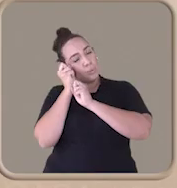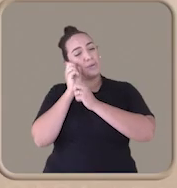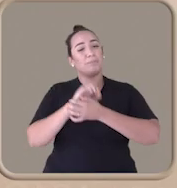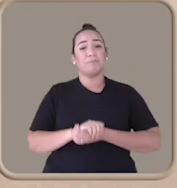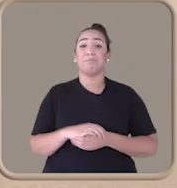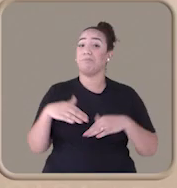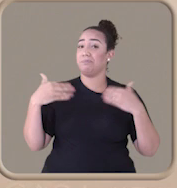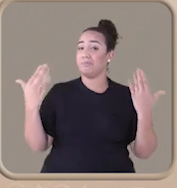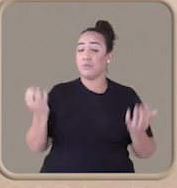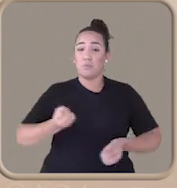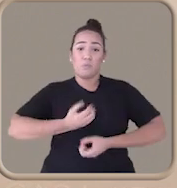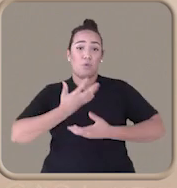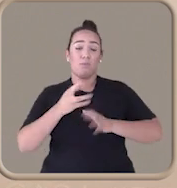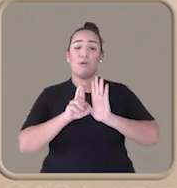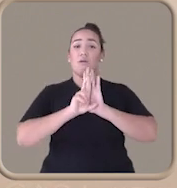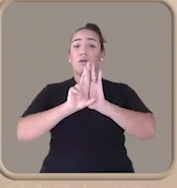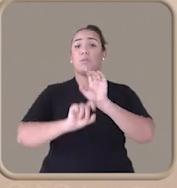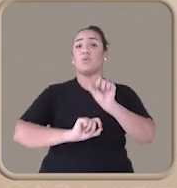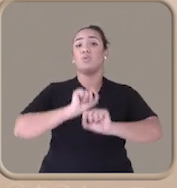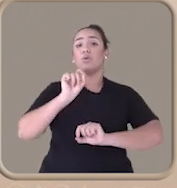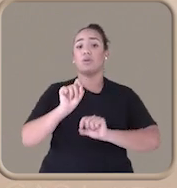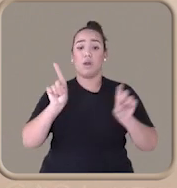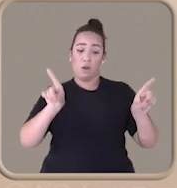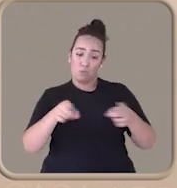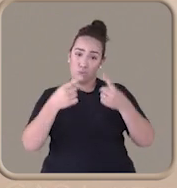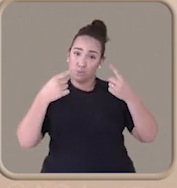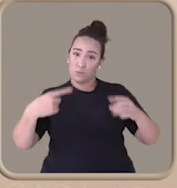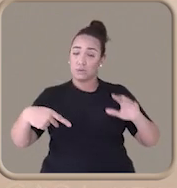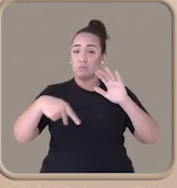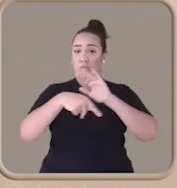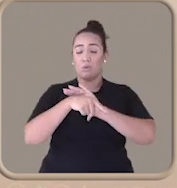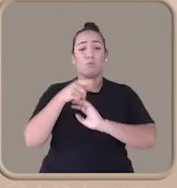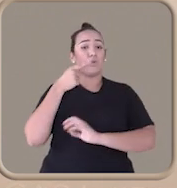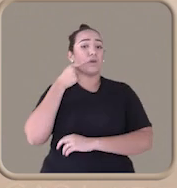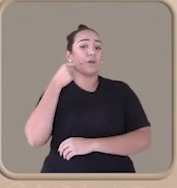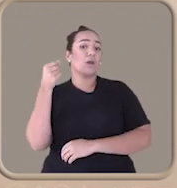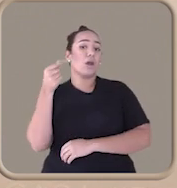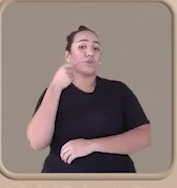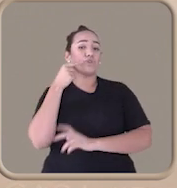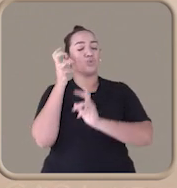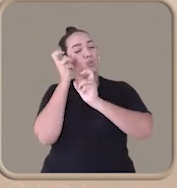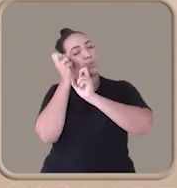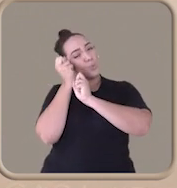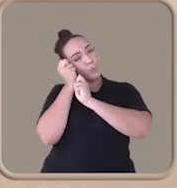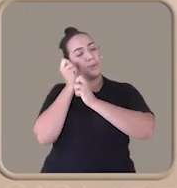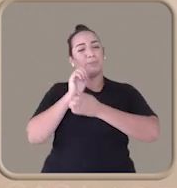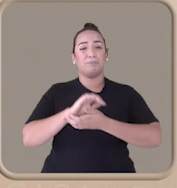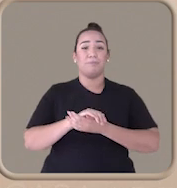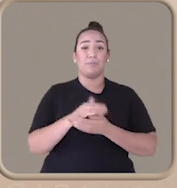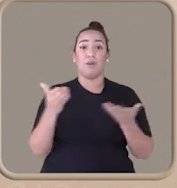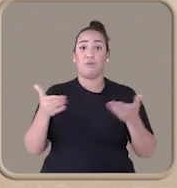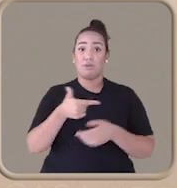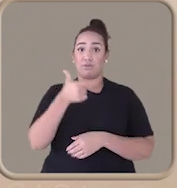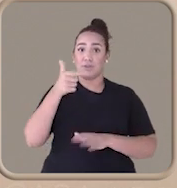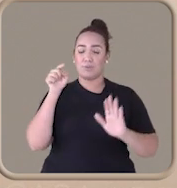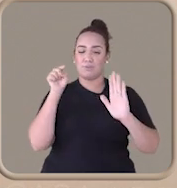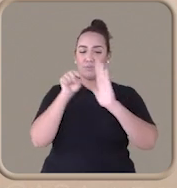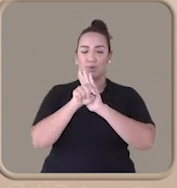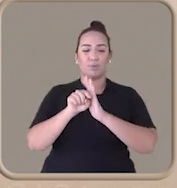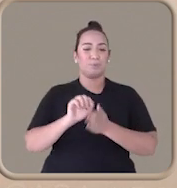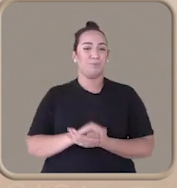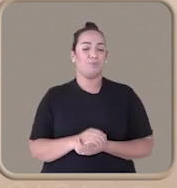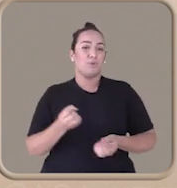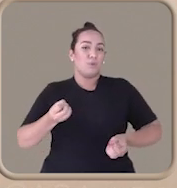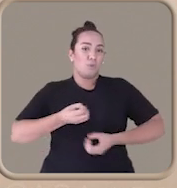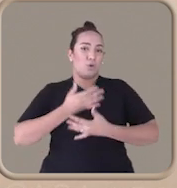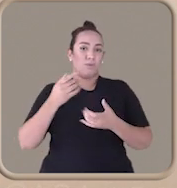que o poema representa uma canção para um gato que está com dificuldade de dormir. Vamos para mais uma pergunta? No poema temos